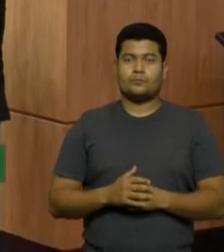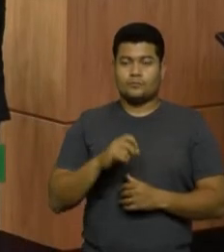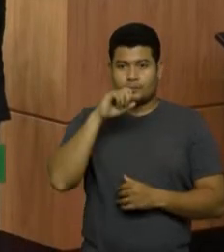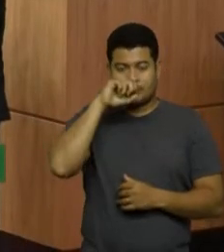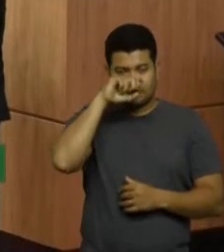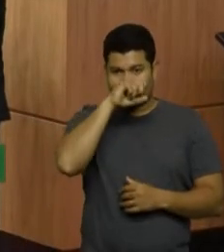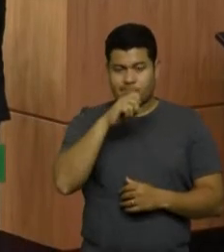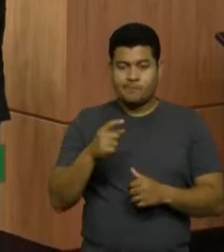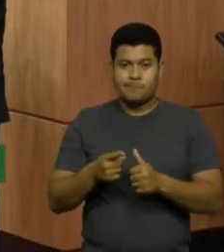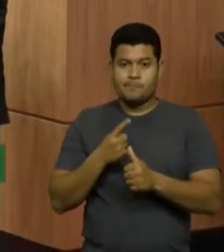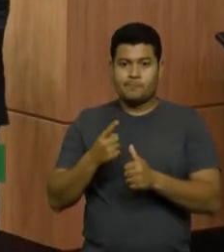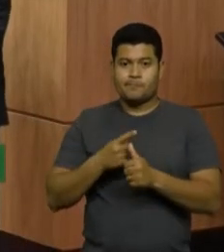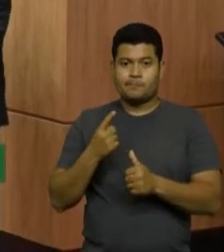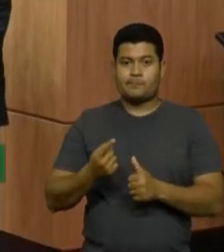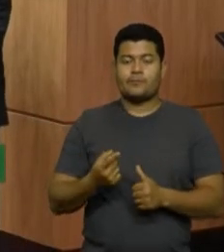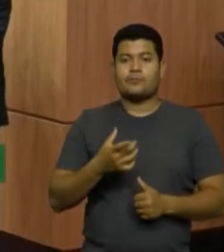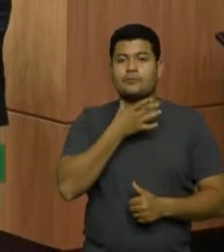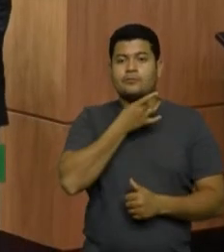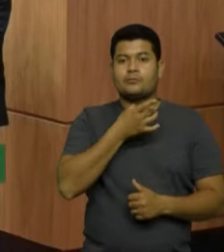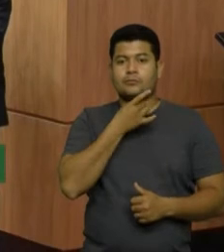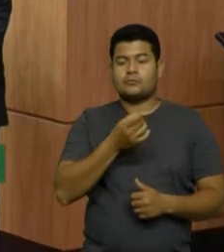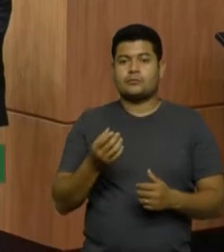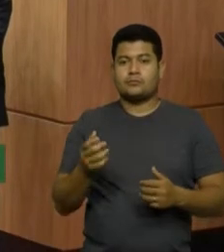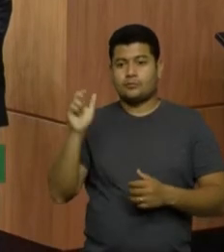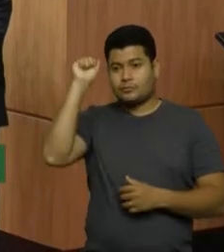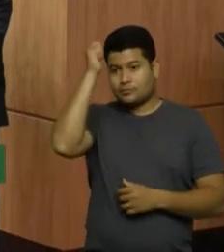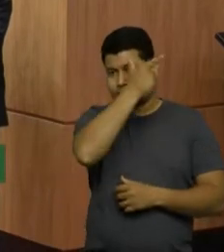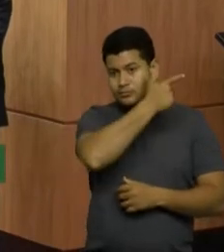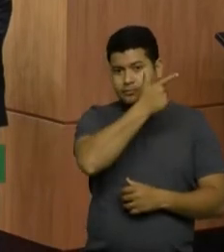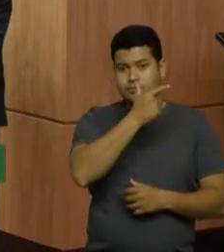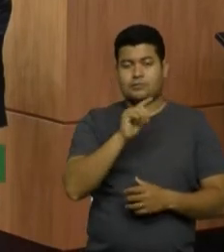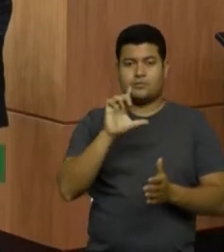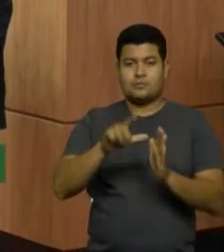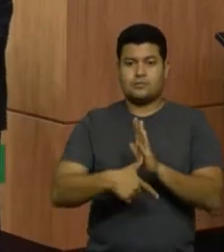deputado Cobalquino com a palavra, o deputado Altair Silva.